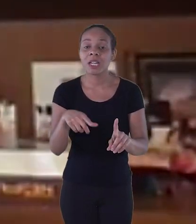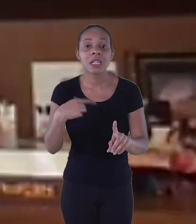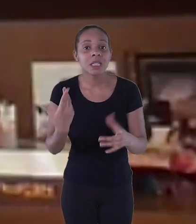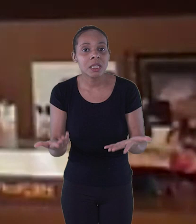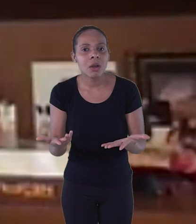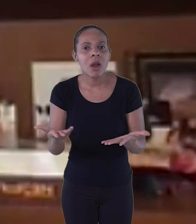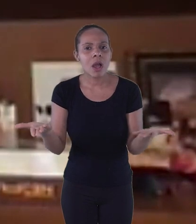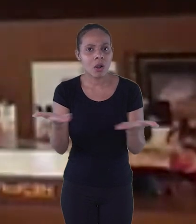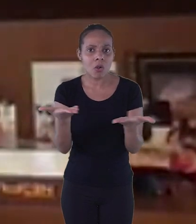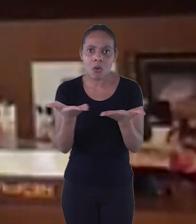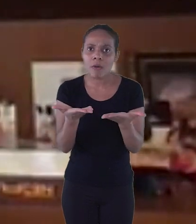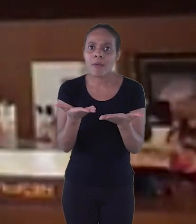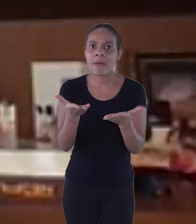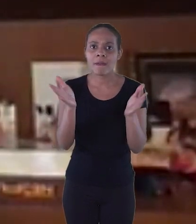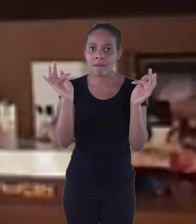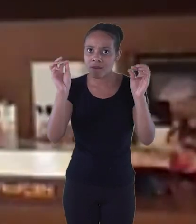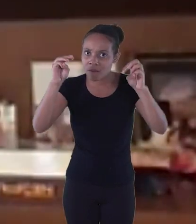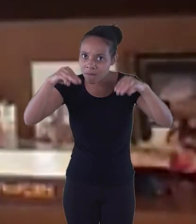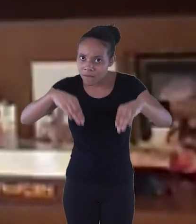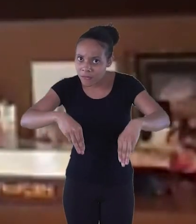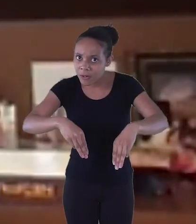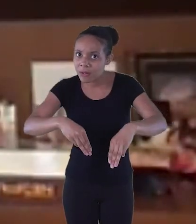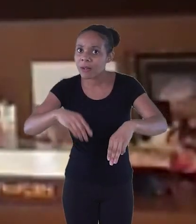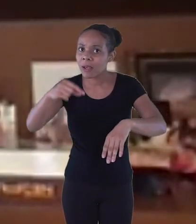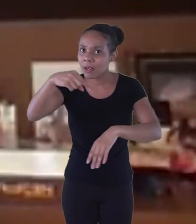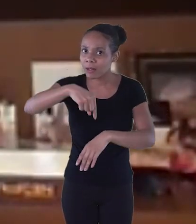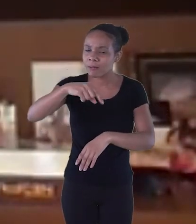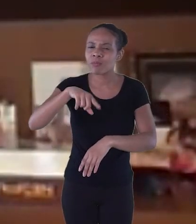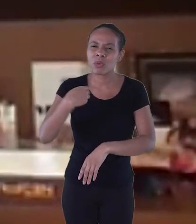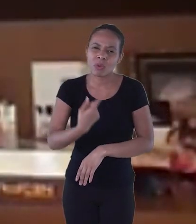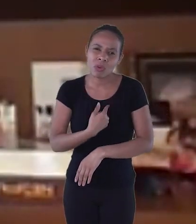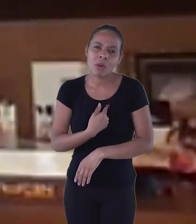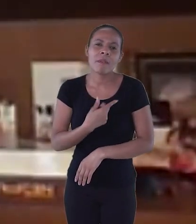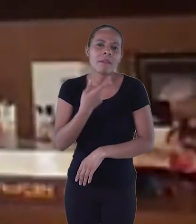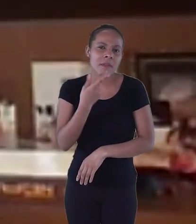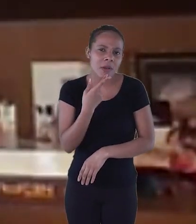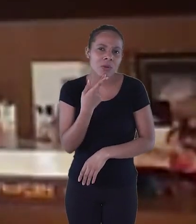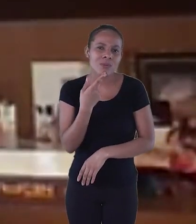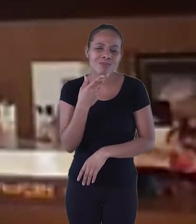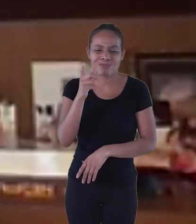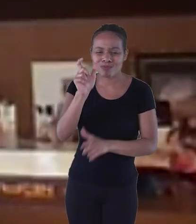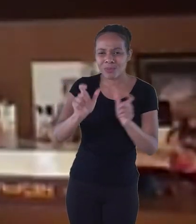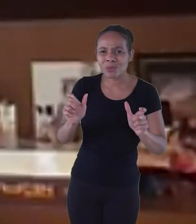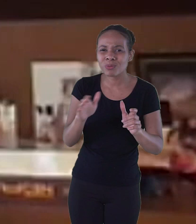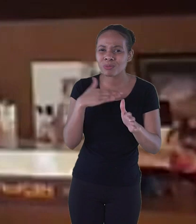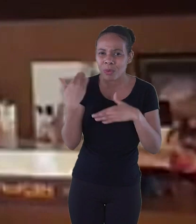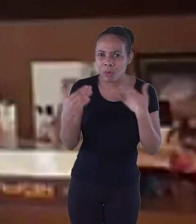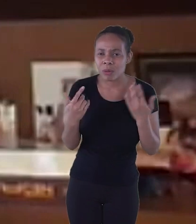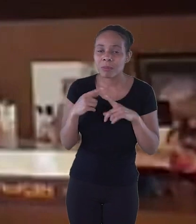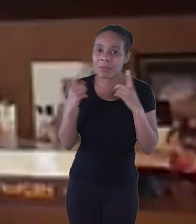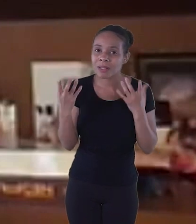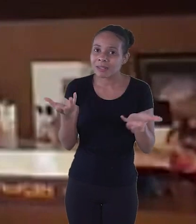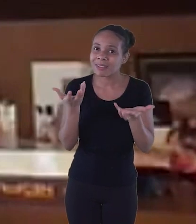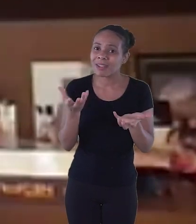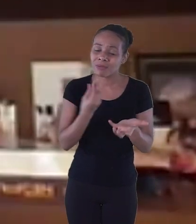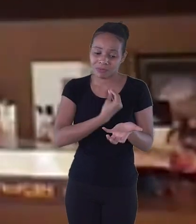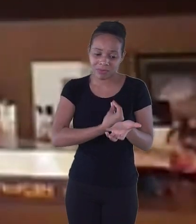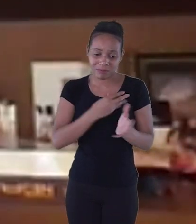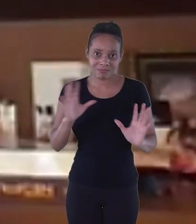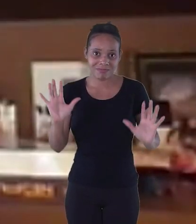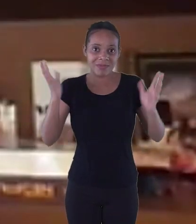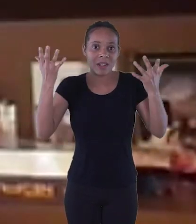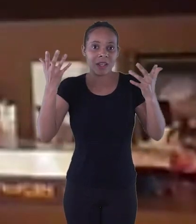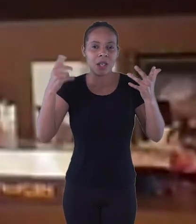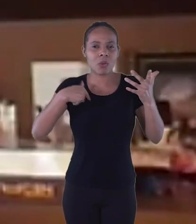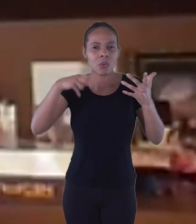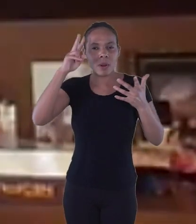de que nós falamos de pessoas mortas, mas para celebrar a vida, eu sempre lembro de uma fala do nosso querido Krenak, que uma